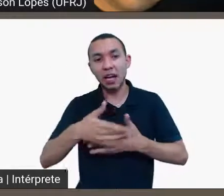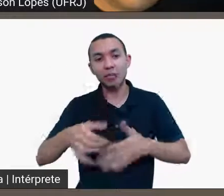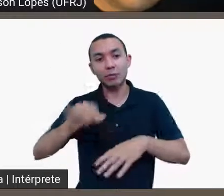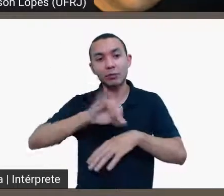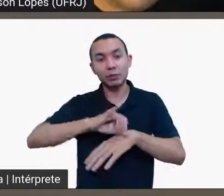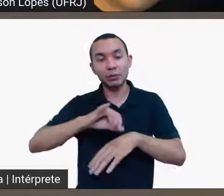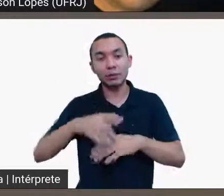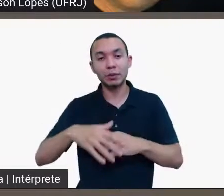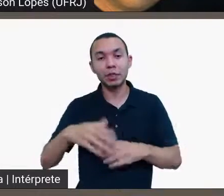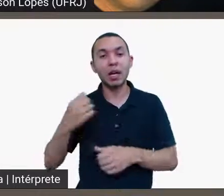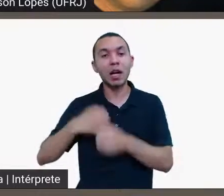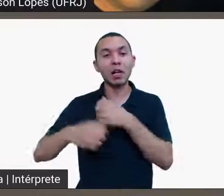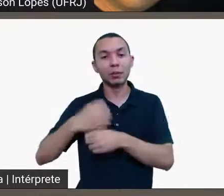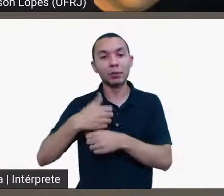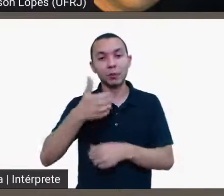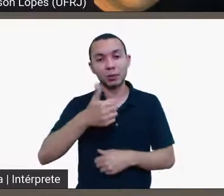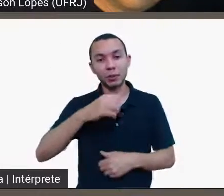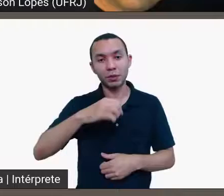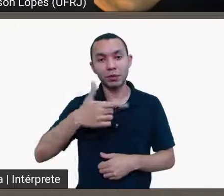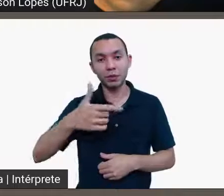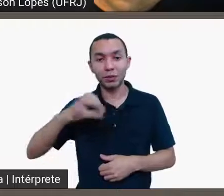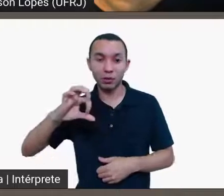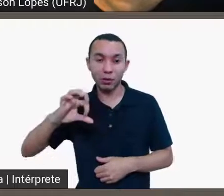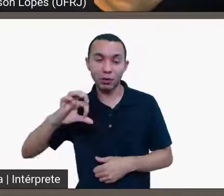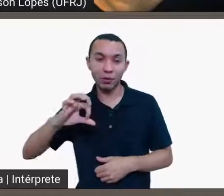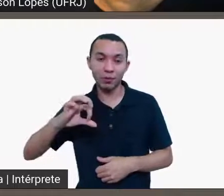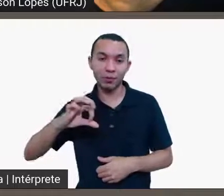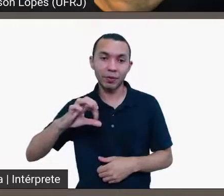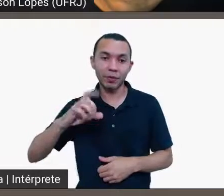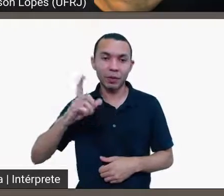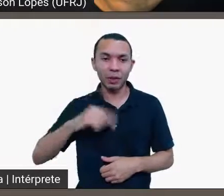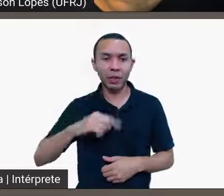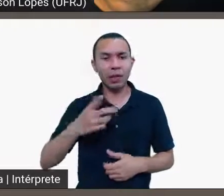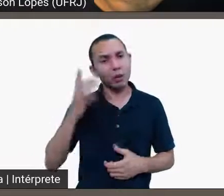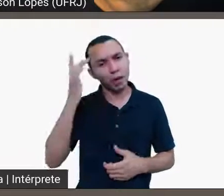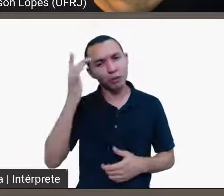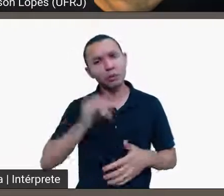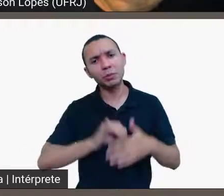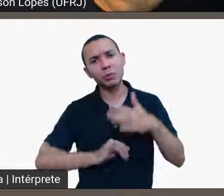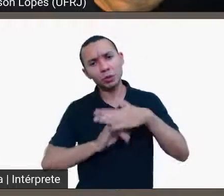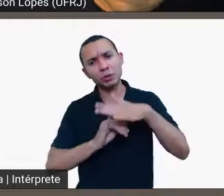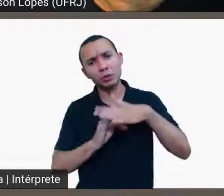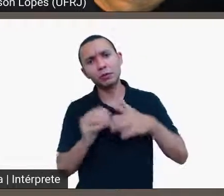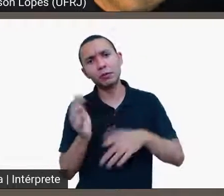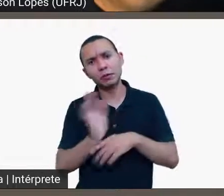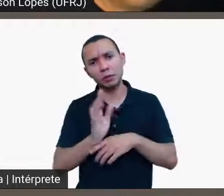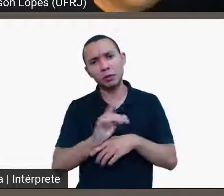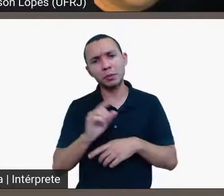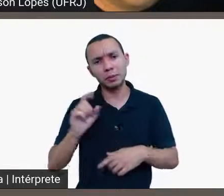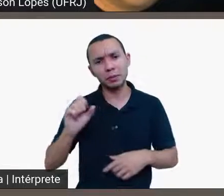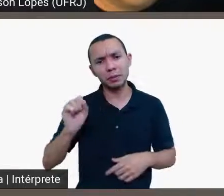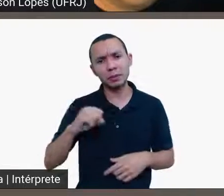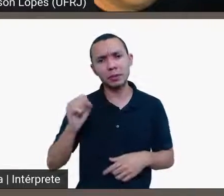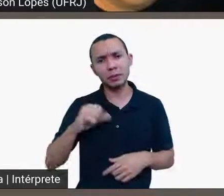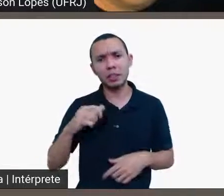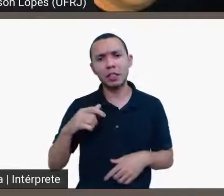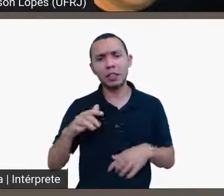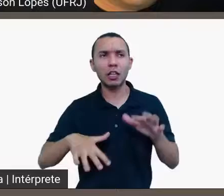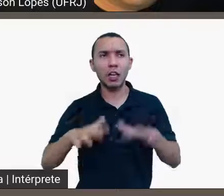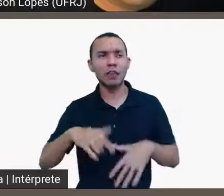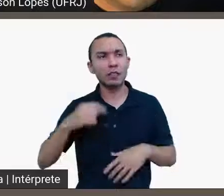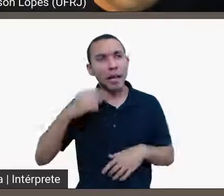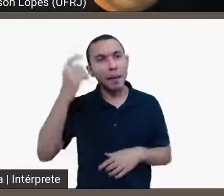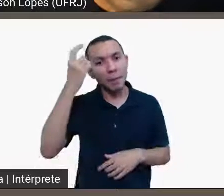mim tem uma dinâmica muito institucional também. Um filme que deve ter sido pensado